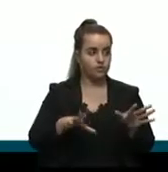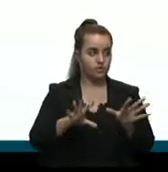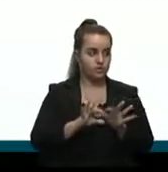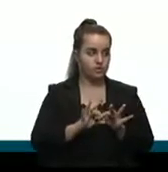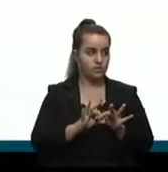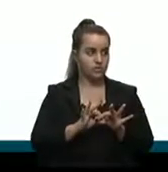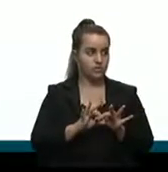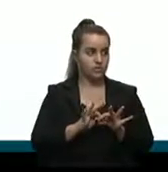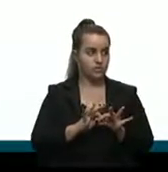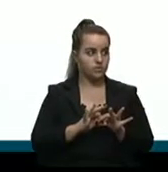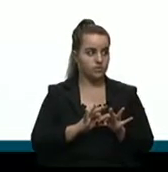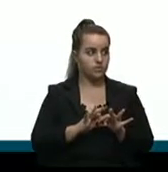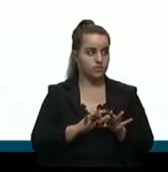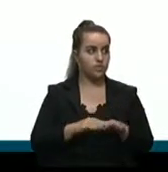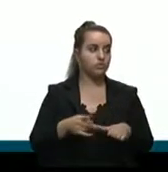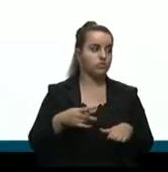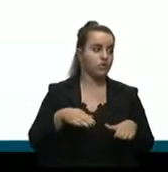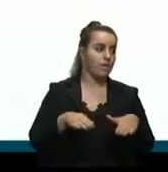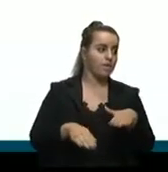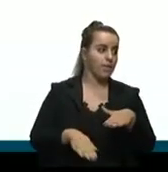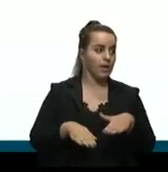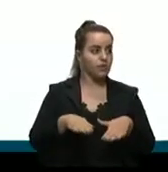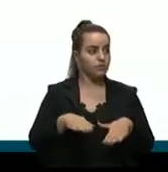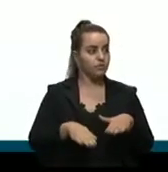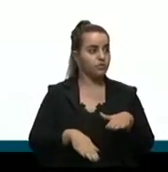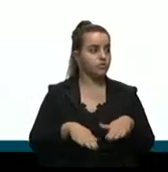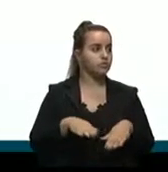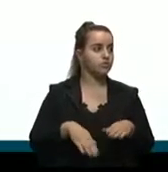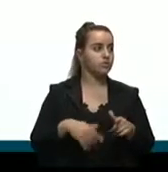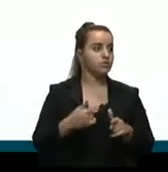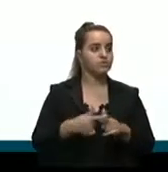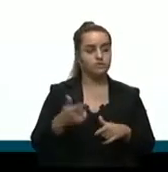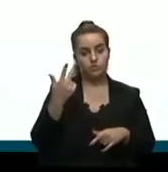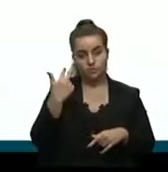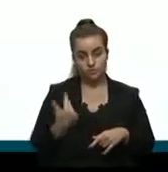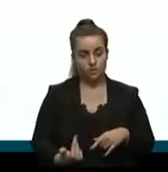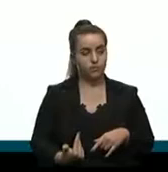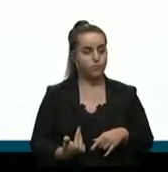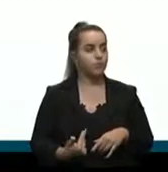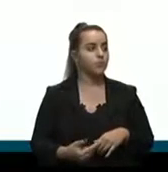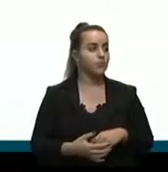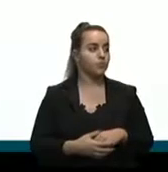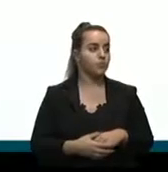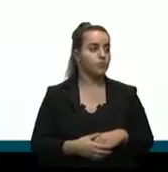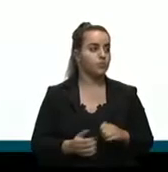relação: a média em distribuição normal